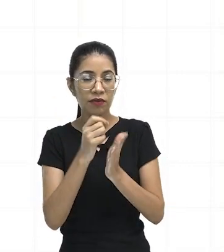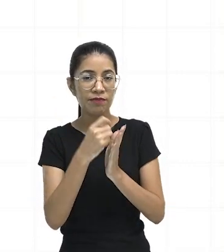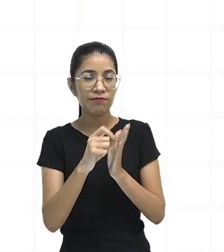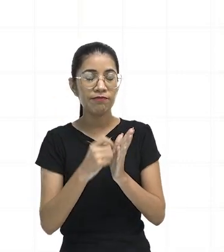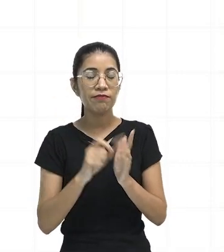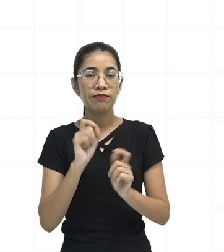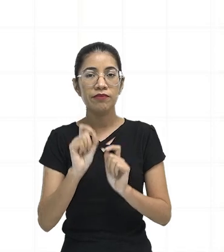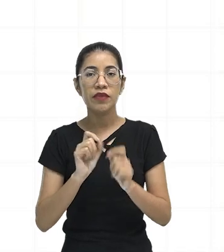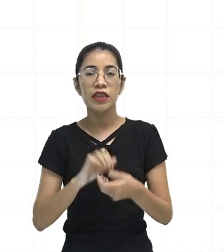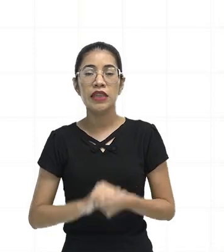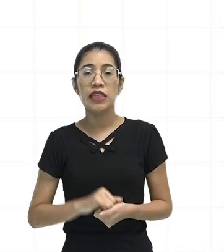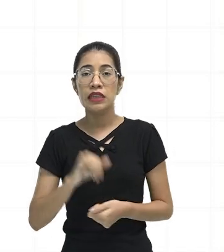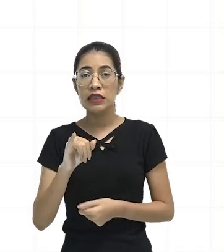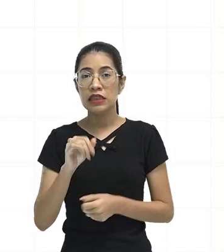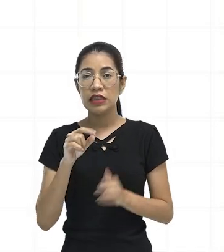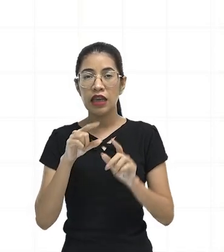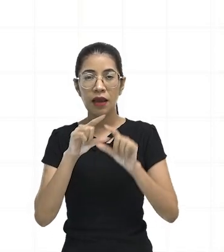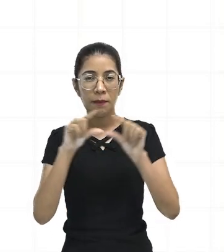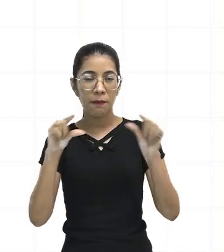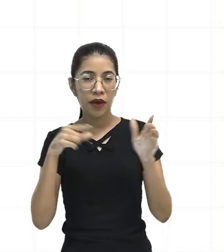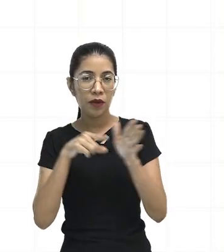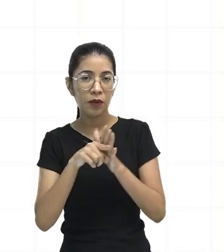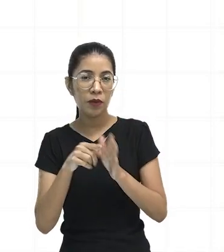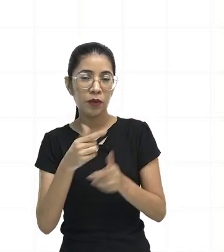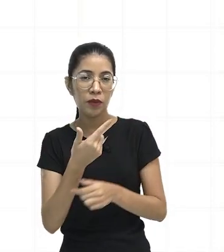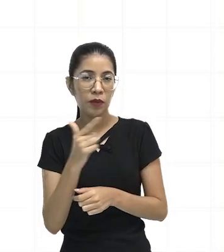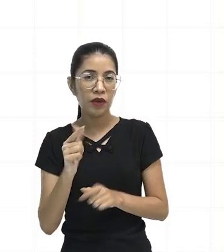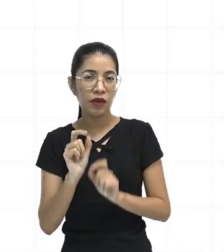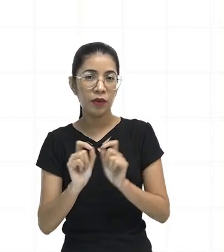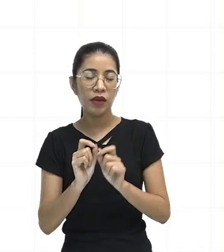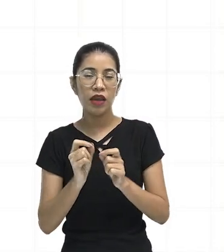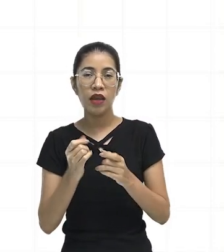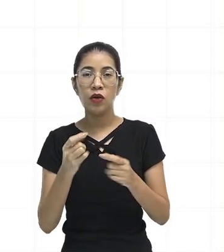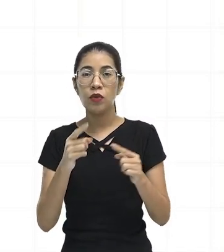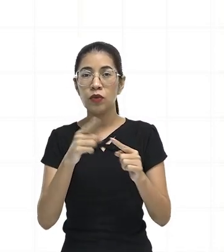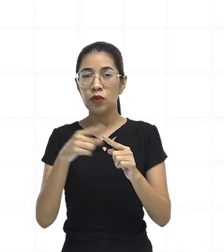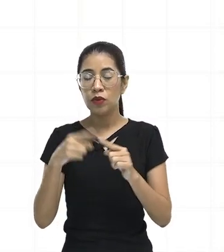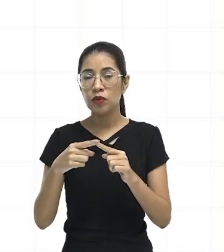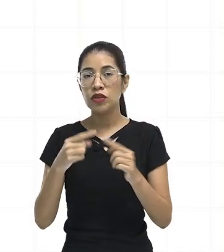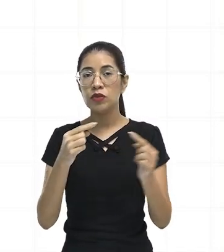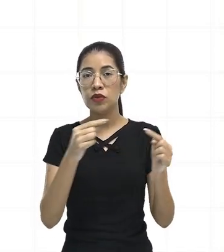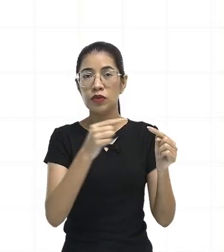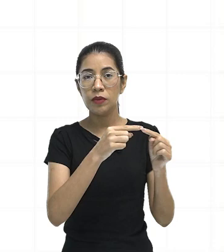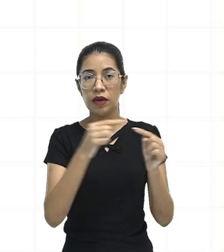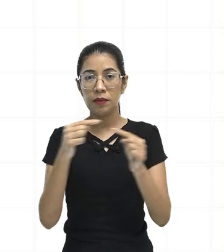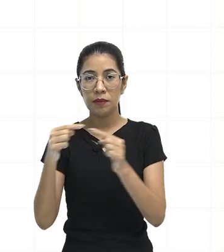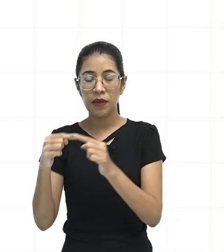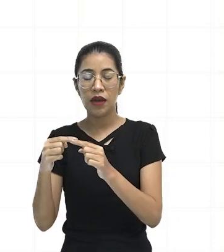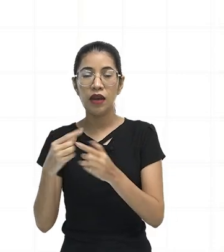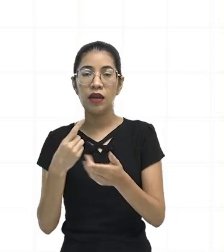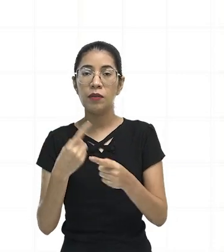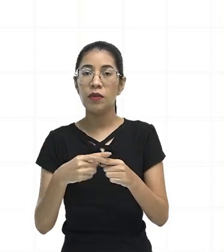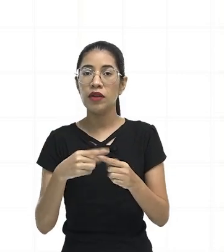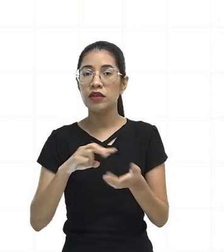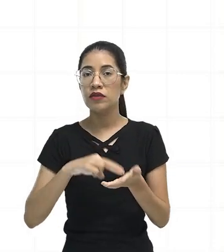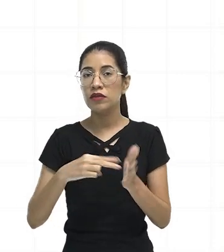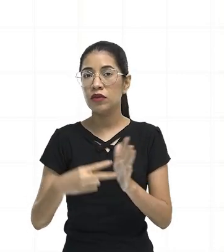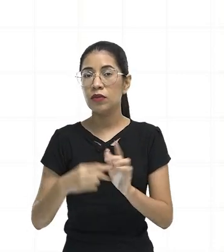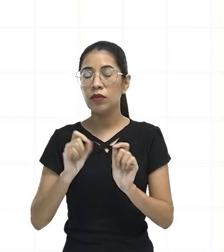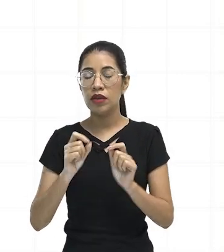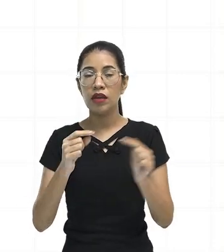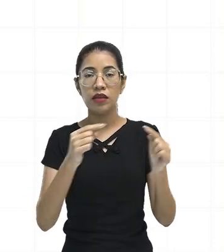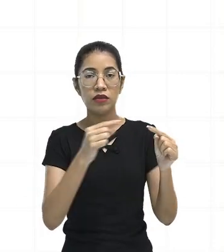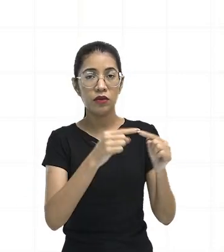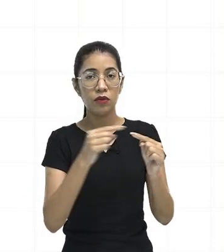que a questão não informar o tipo de proporção, é porque elas serão diretamente